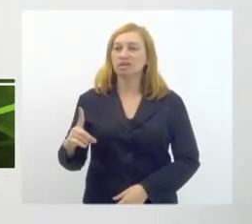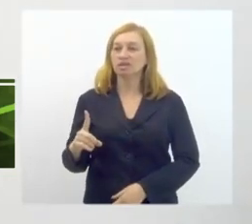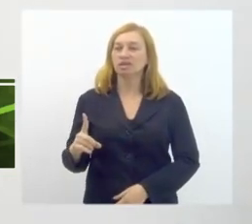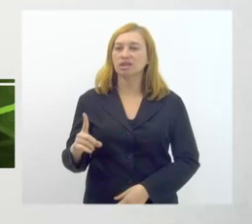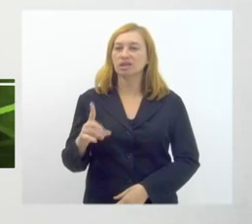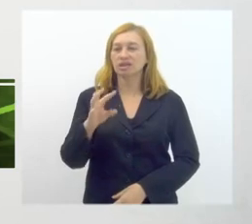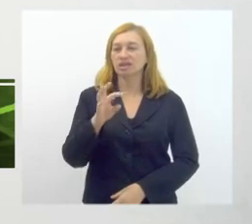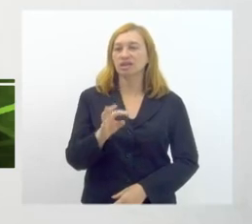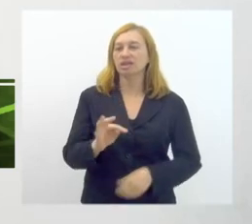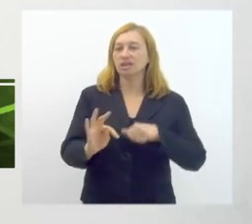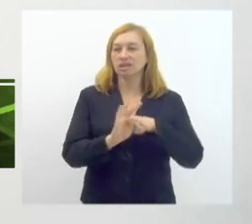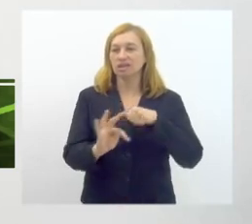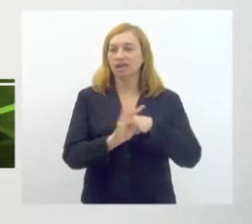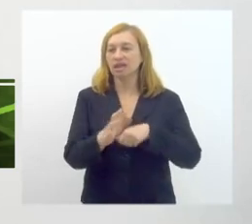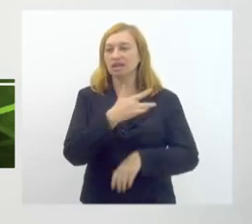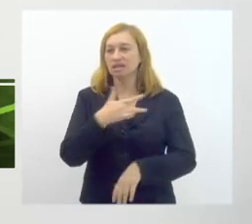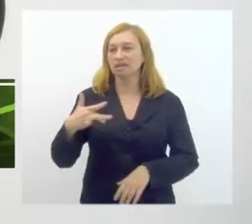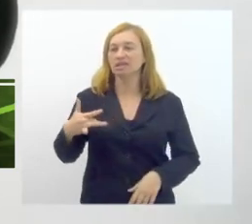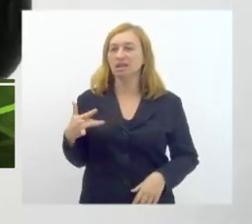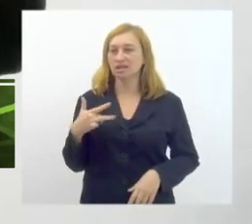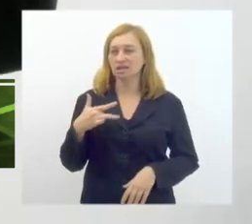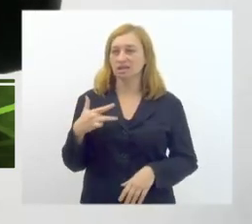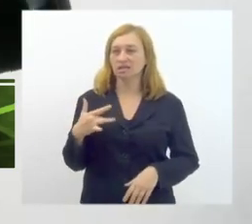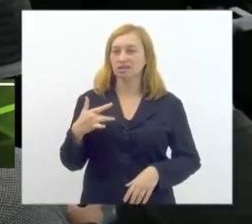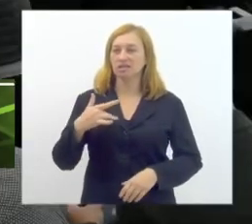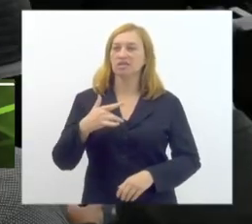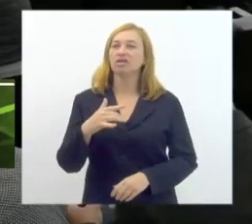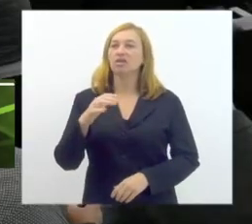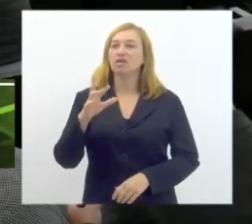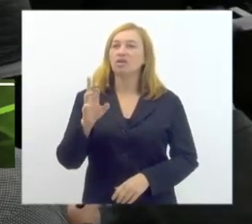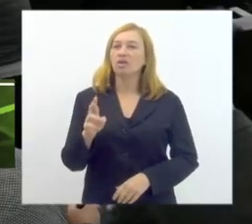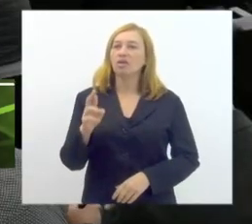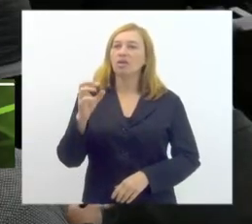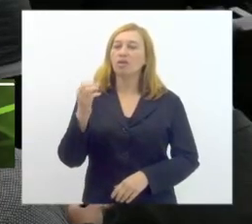Técnica de Saúde da Frente Parlamentar, doutora Rosângela Belo.